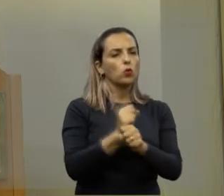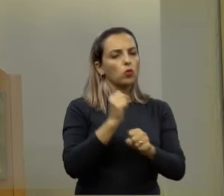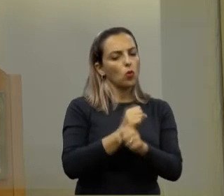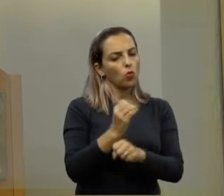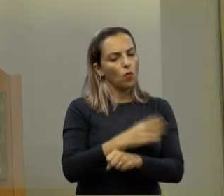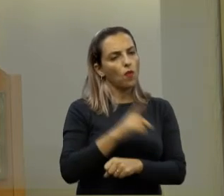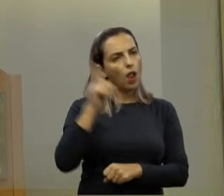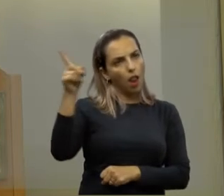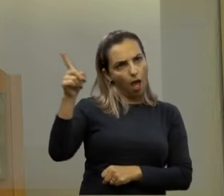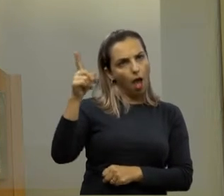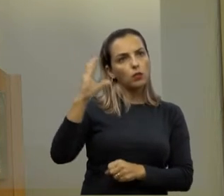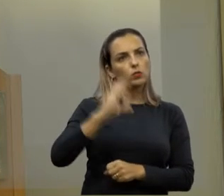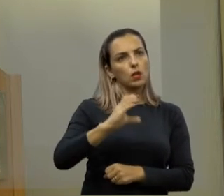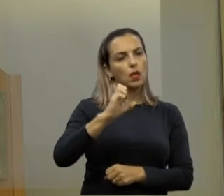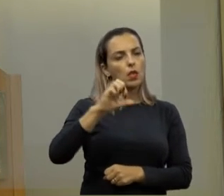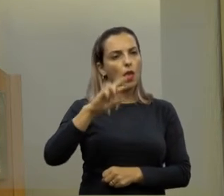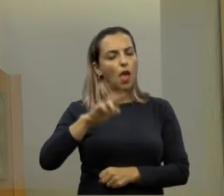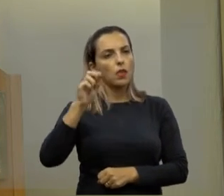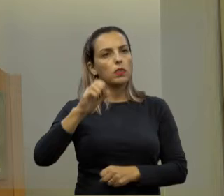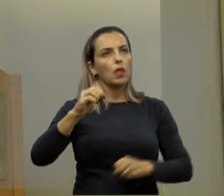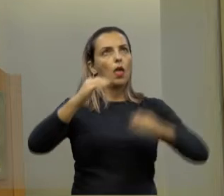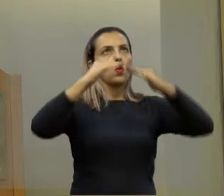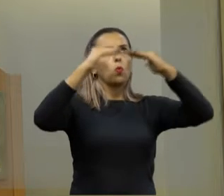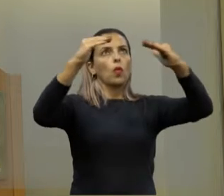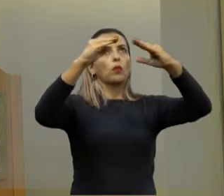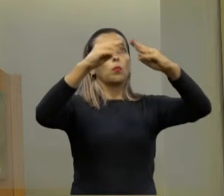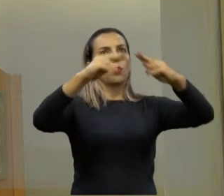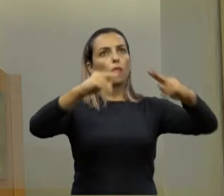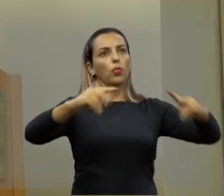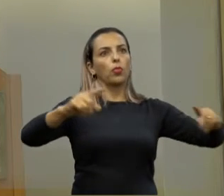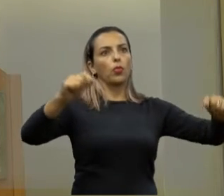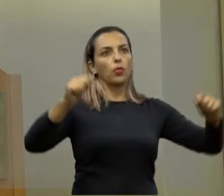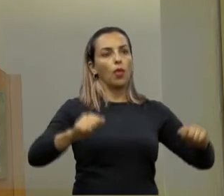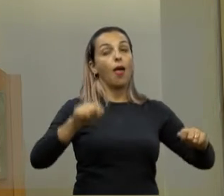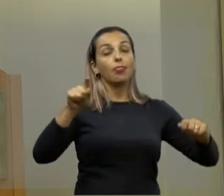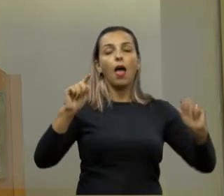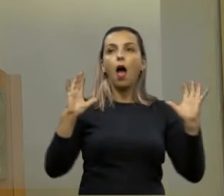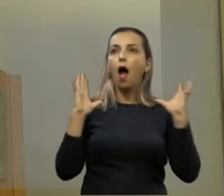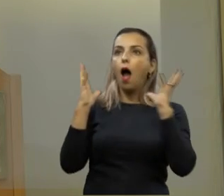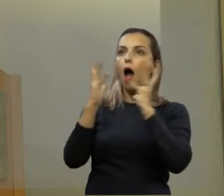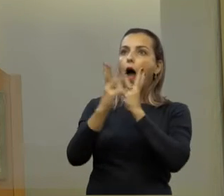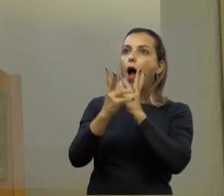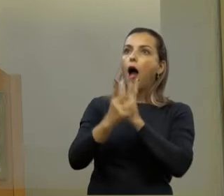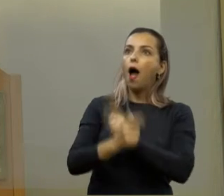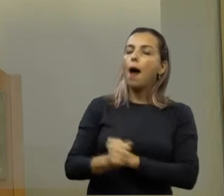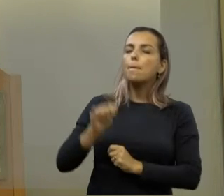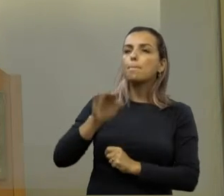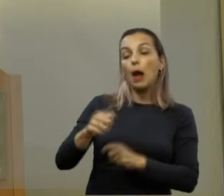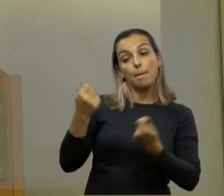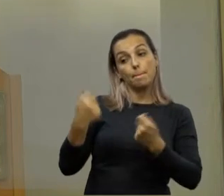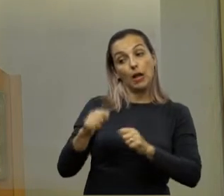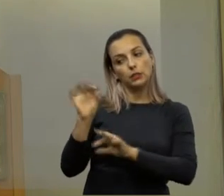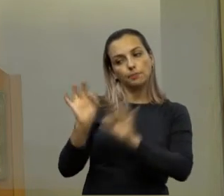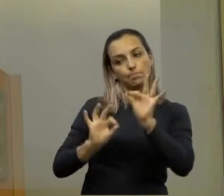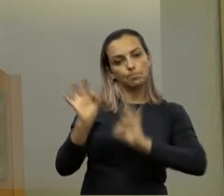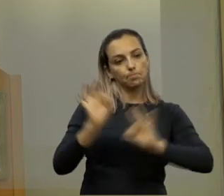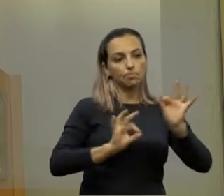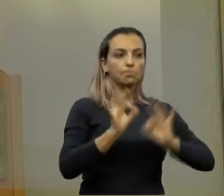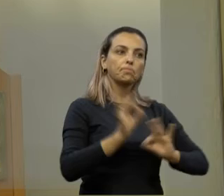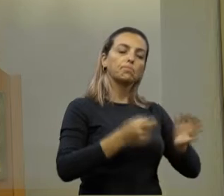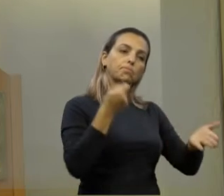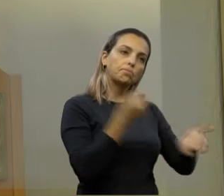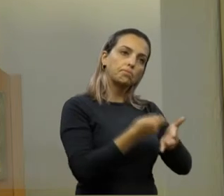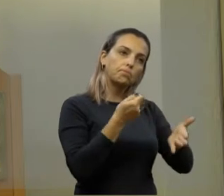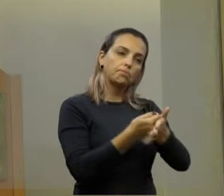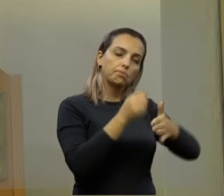parque infantil há tempos que o teto estava para cair e pior que tá lindo só que precisa de ajustes de precisa exigir